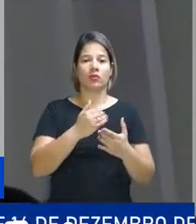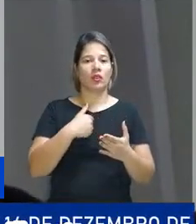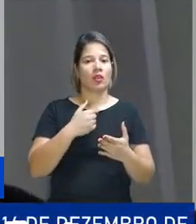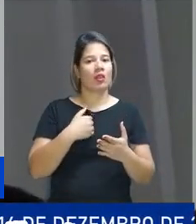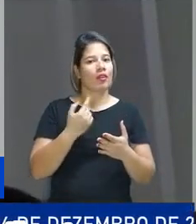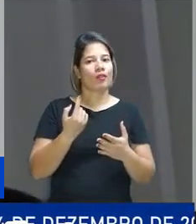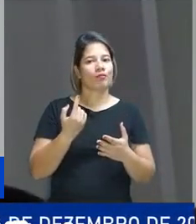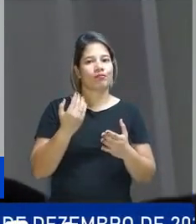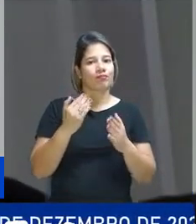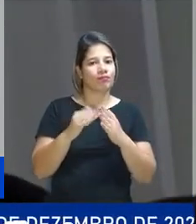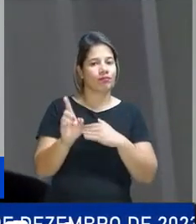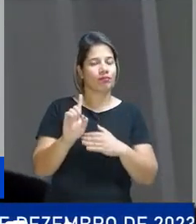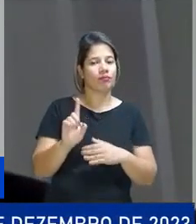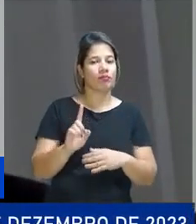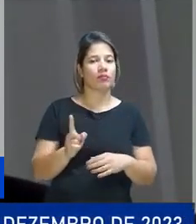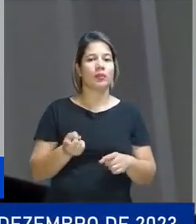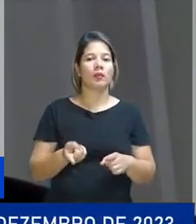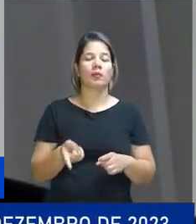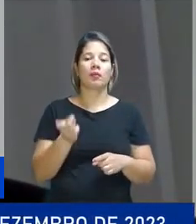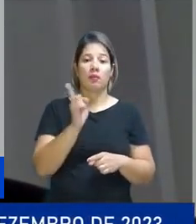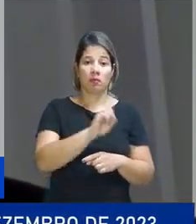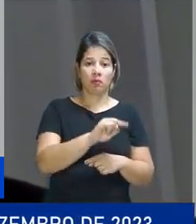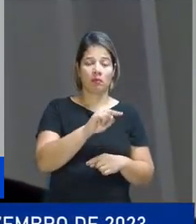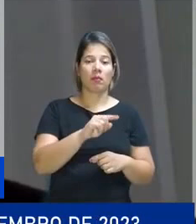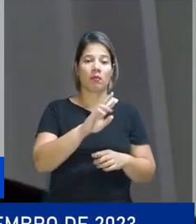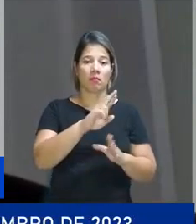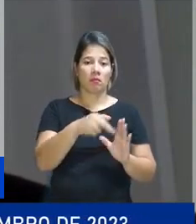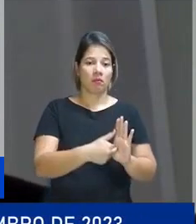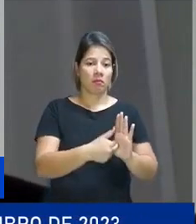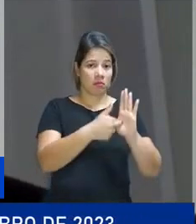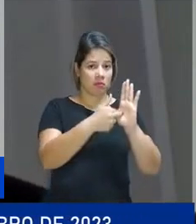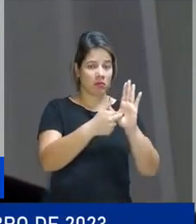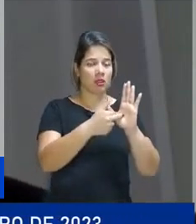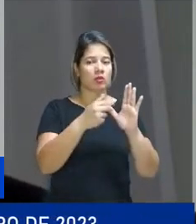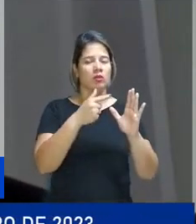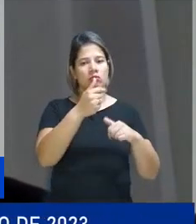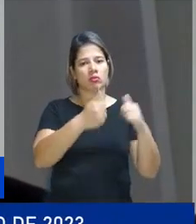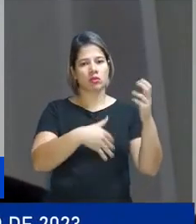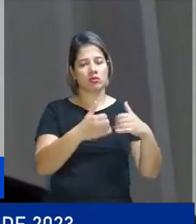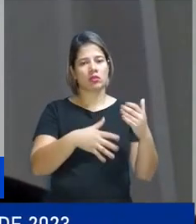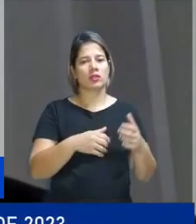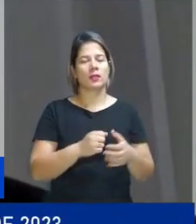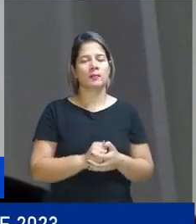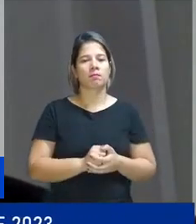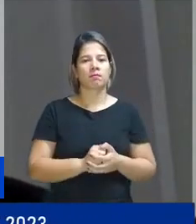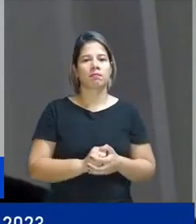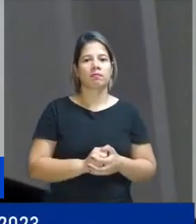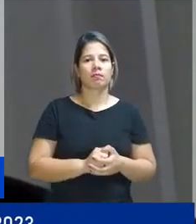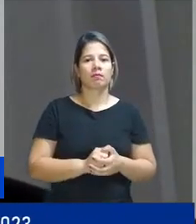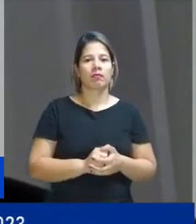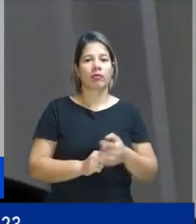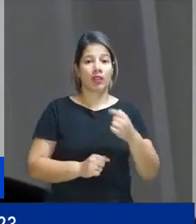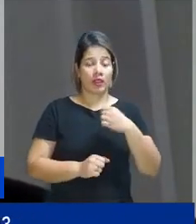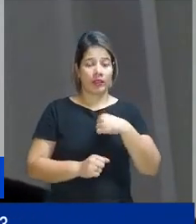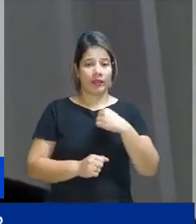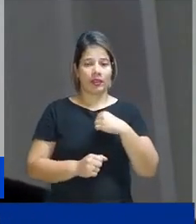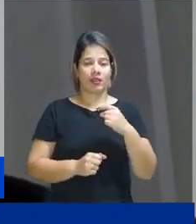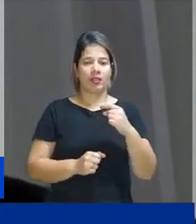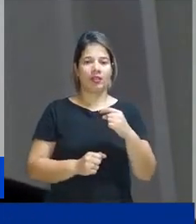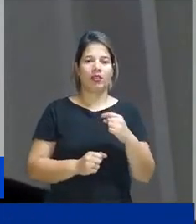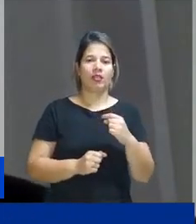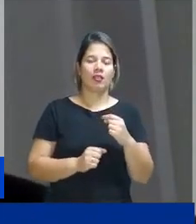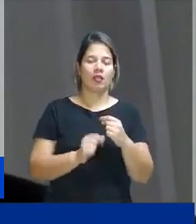nesse ponto. Quanto ao brilhante voto do eminente relator, senhor presidente, eu vou usar para divergir de sua